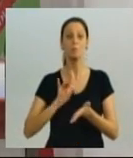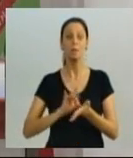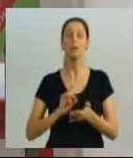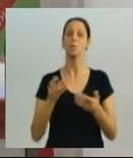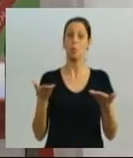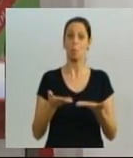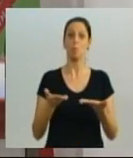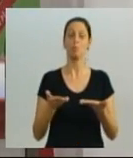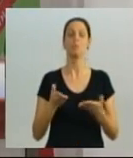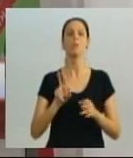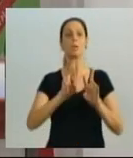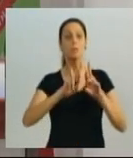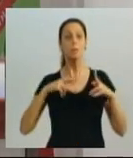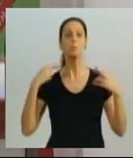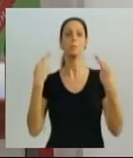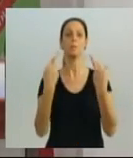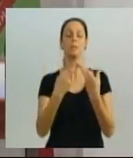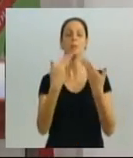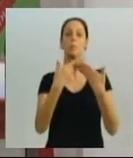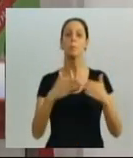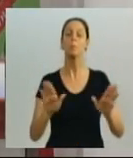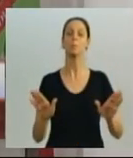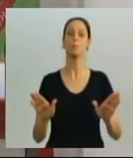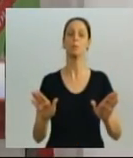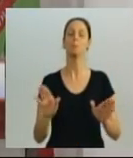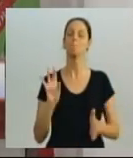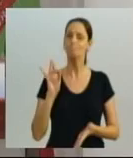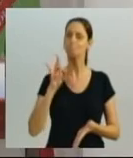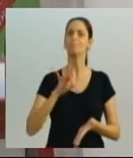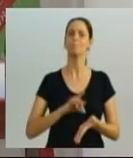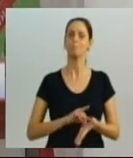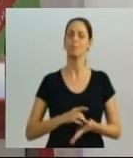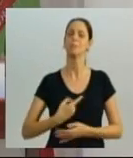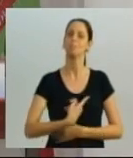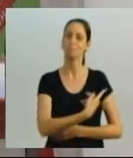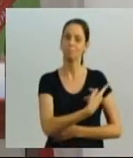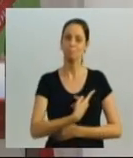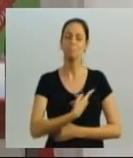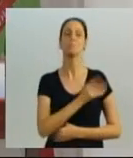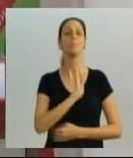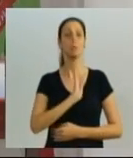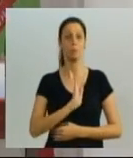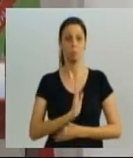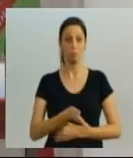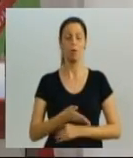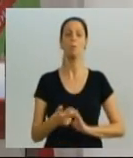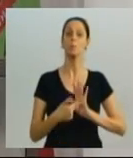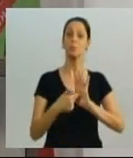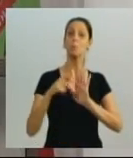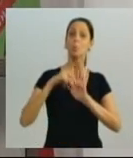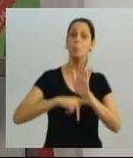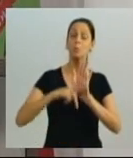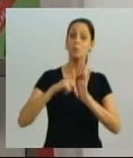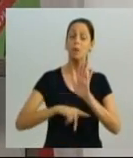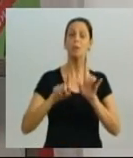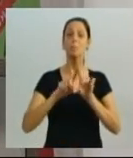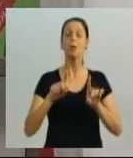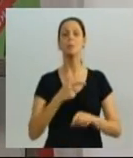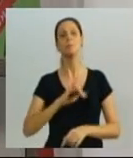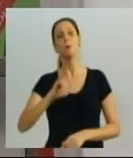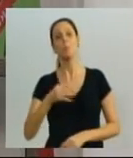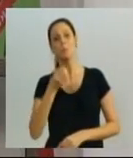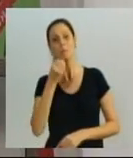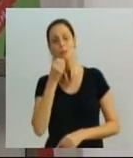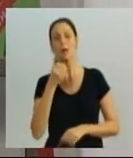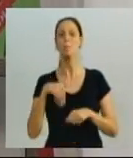esta reunião pública hoje, porque, francamente, nós dois apresentamos projetos e não tivemos oportunidade de